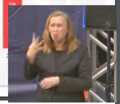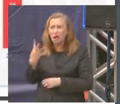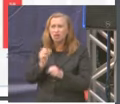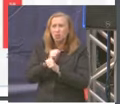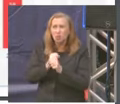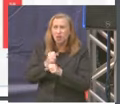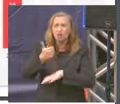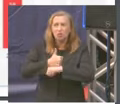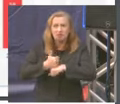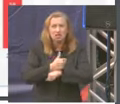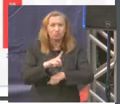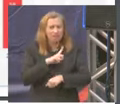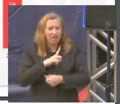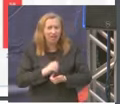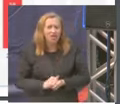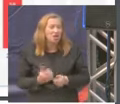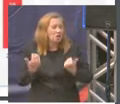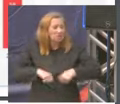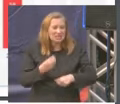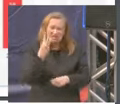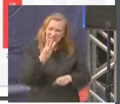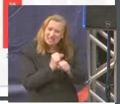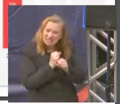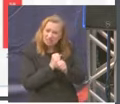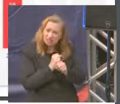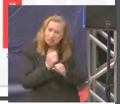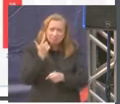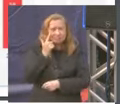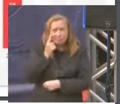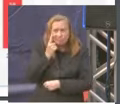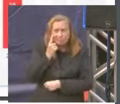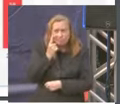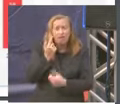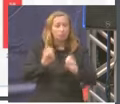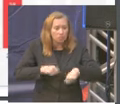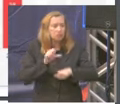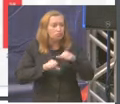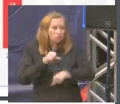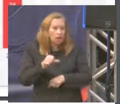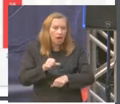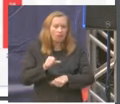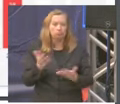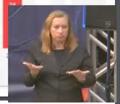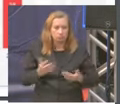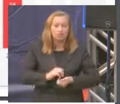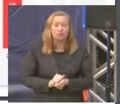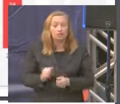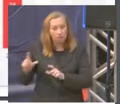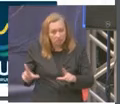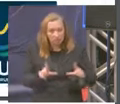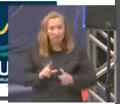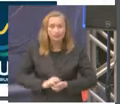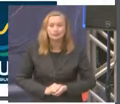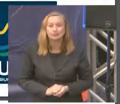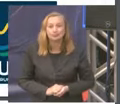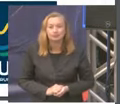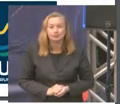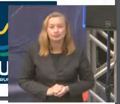profissão legal? Será que eu preciso de 3 anos? Será? Tem que mudar e tem que mexer com isso. Pode passar.